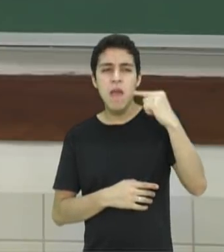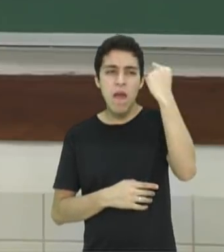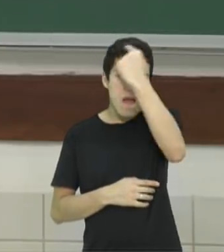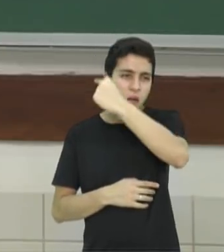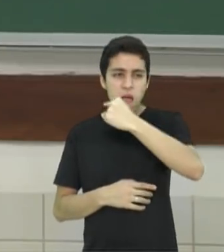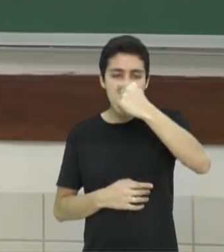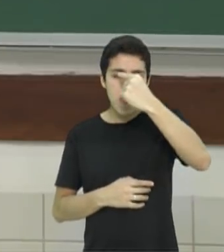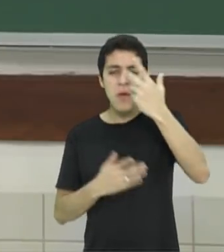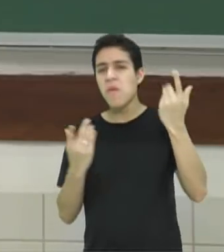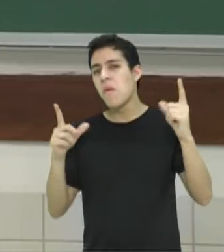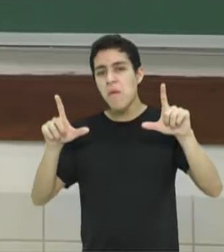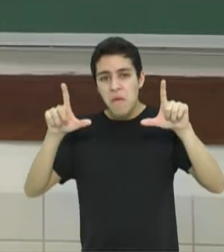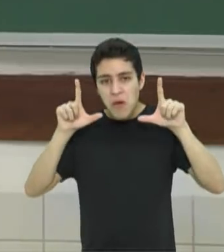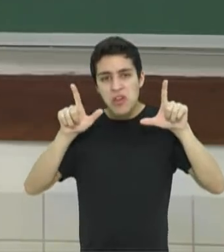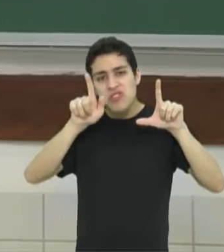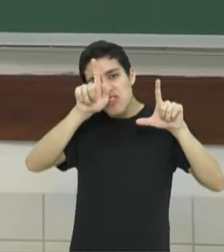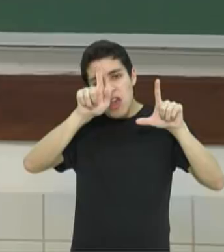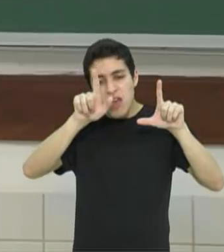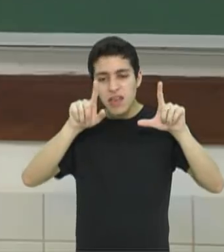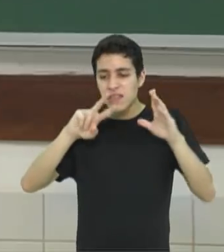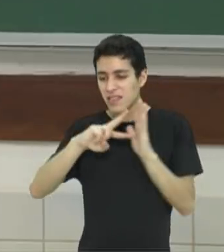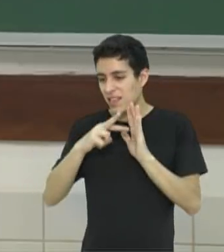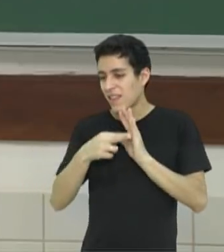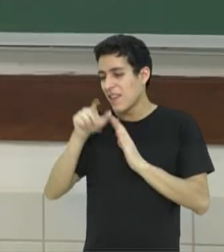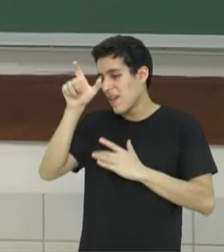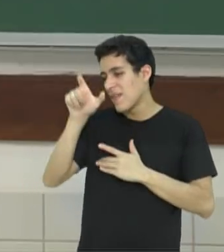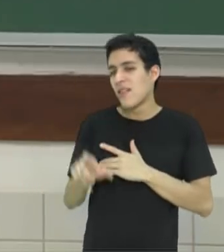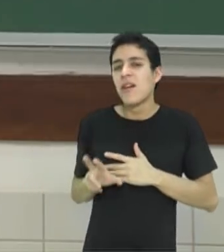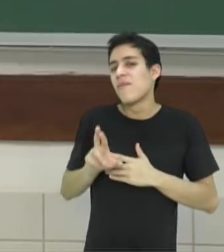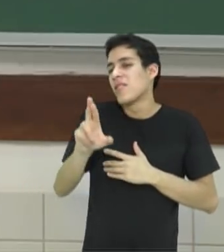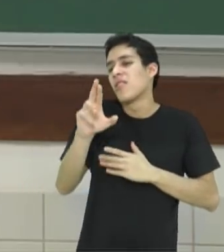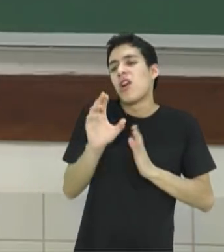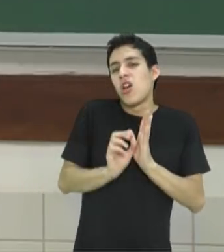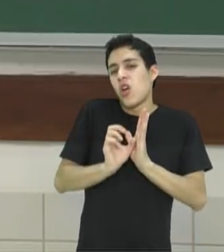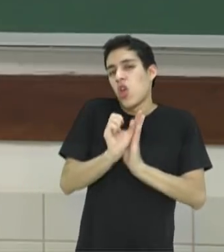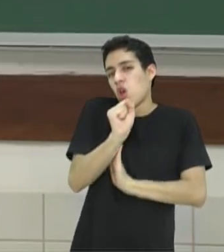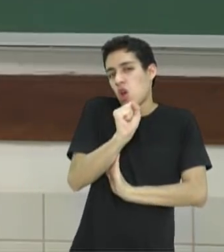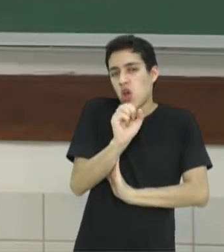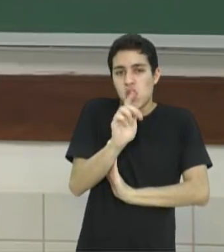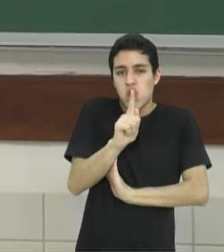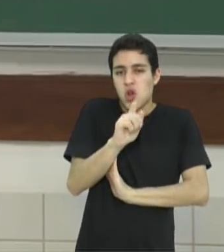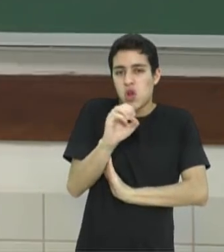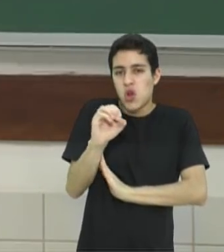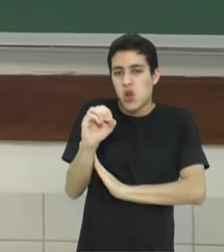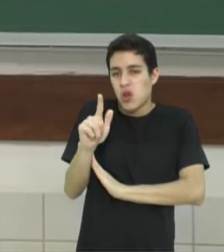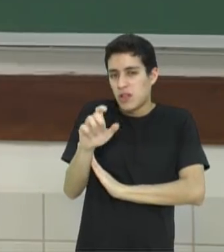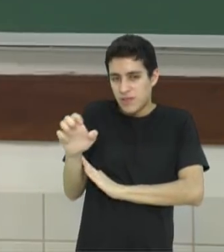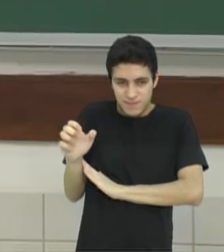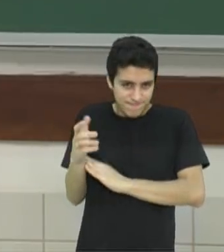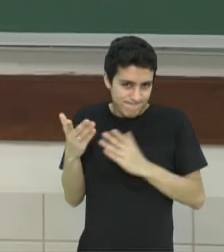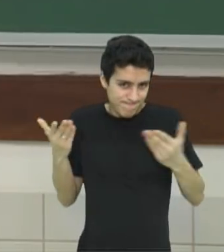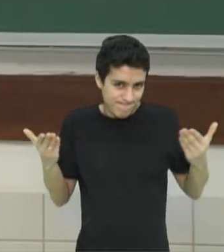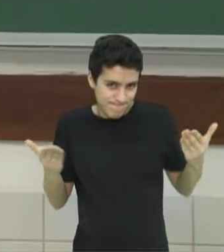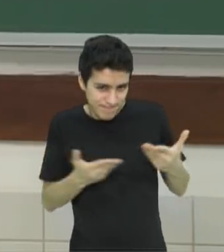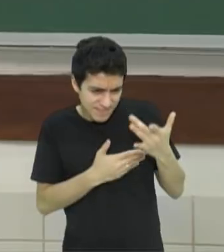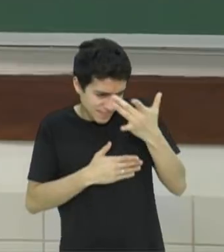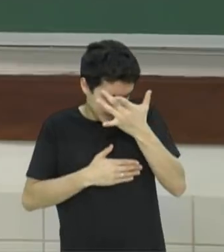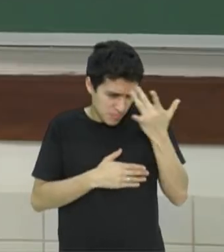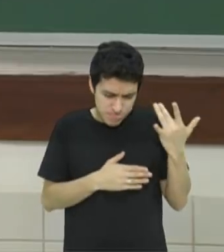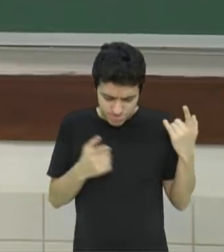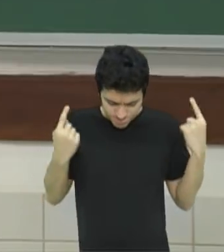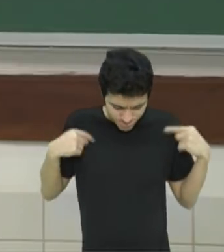conhecido. Essa terceira pessoa representa o Google. O que que isso quer dizer? Que hoje em dia as pessoas tem